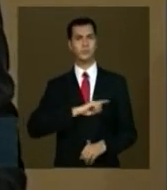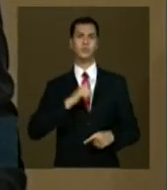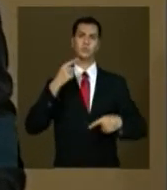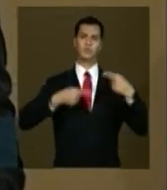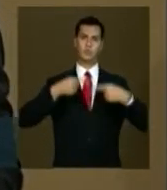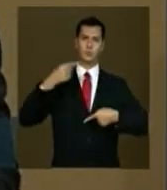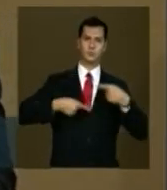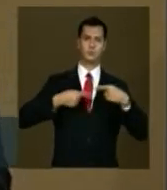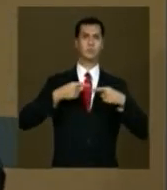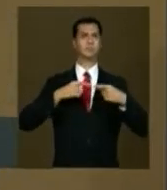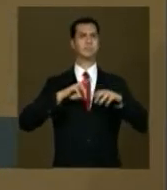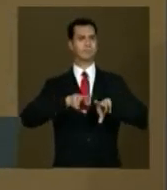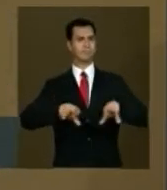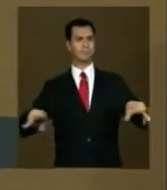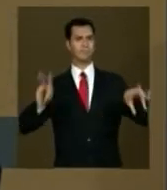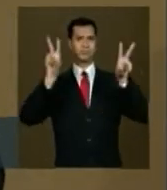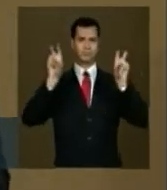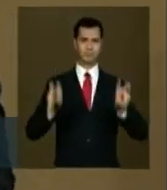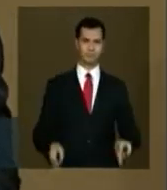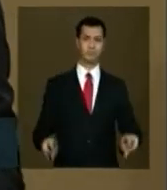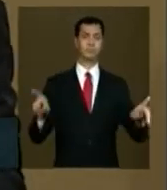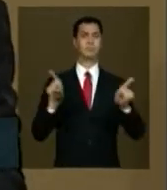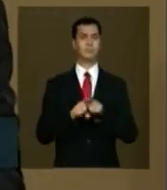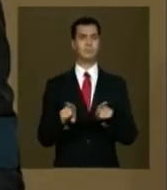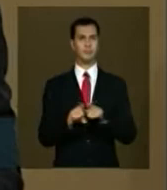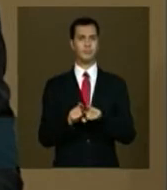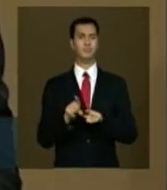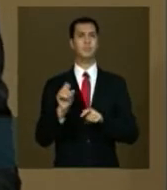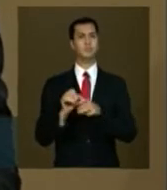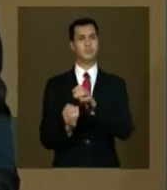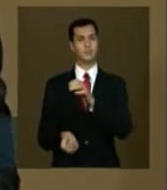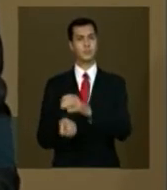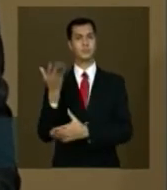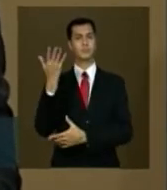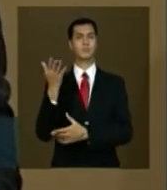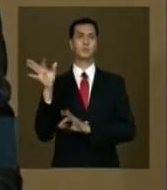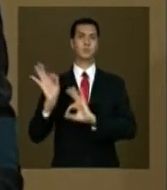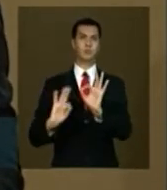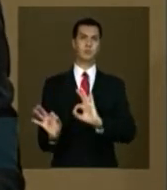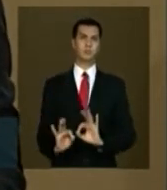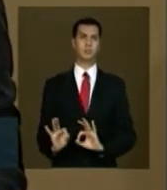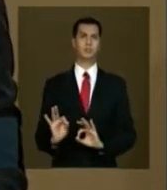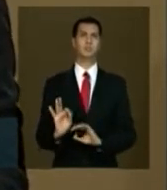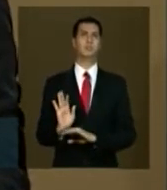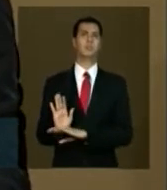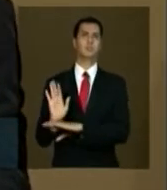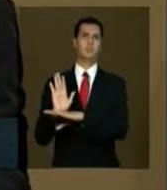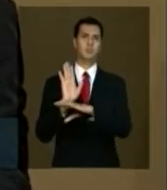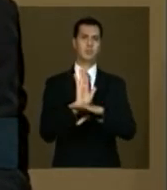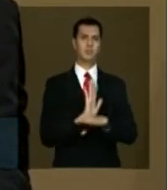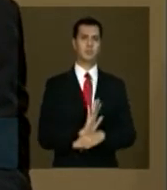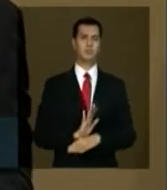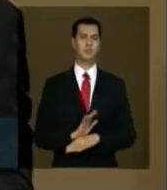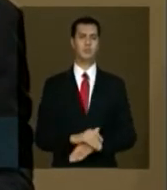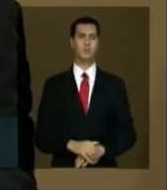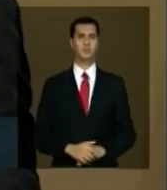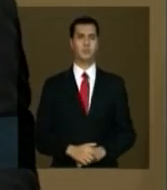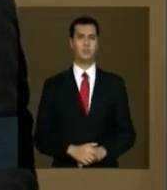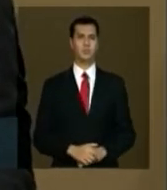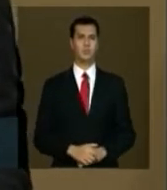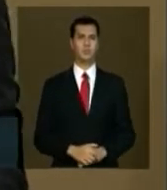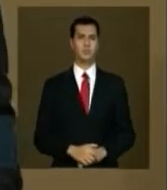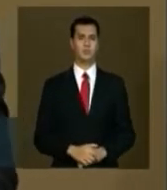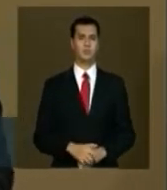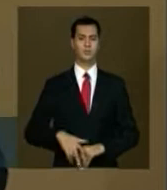tema e na efetivação de projetos de compartilhamento de suas experiências bem-sucedidas em políticas públicas eu acho que dentre os